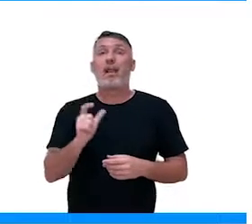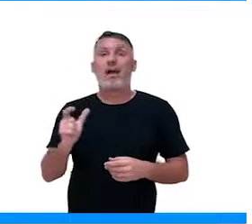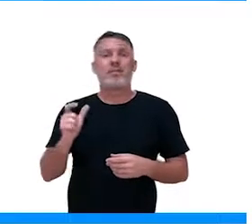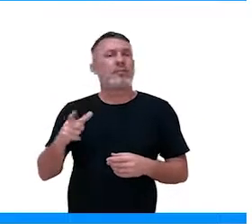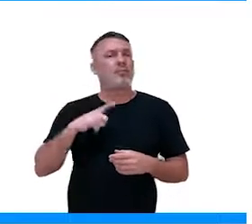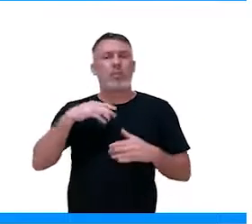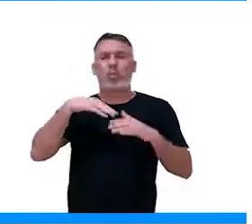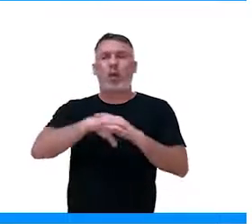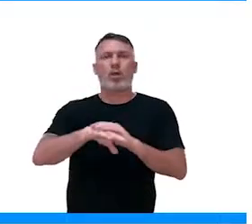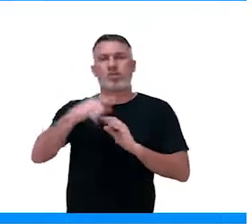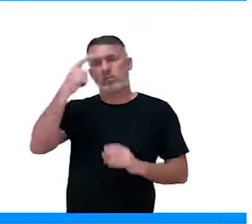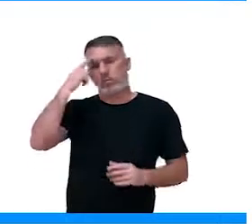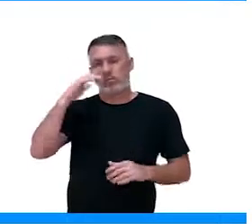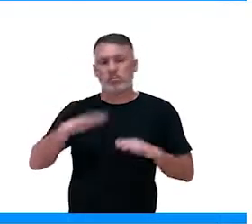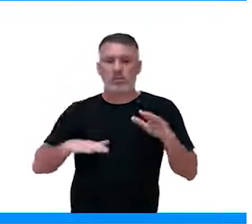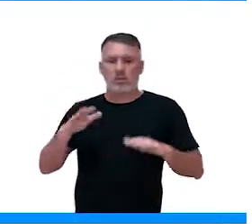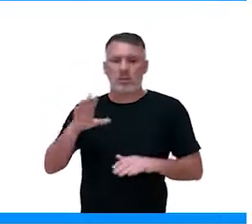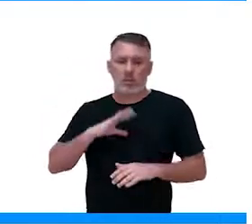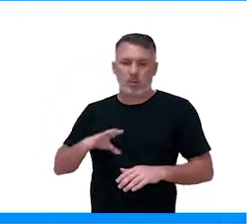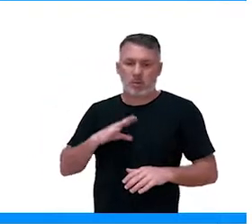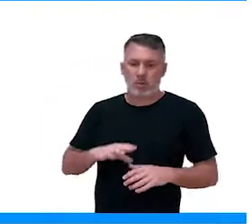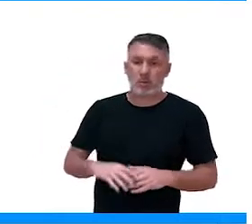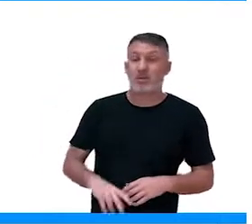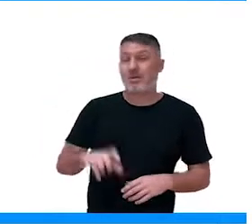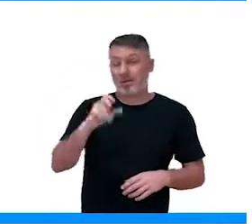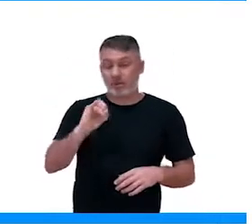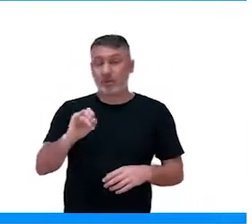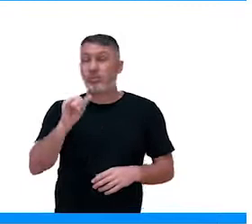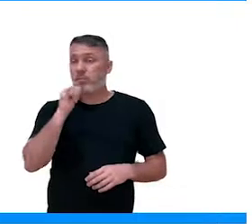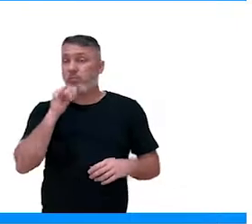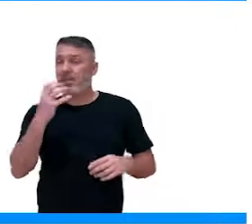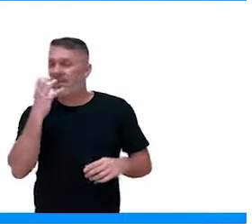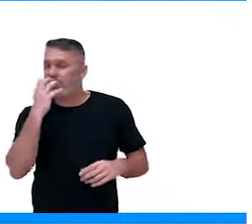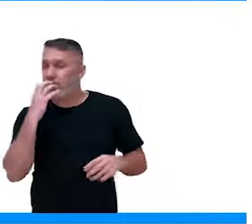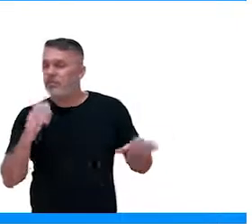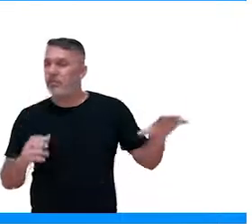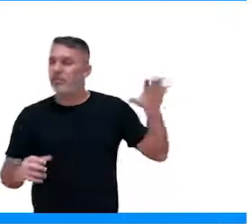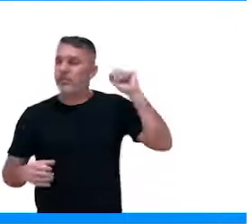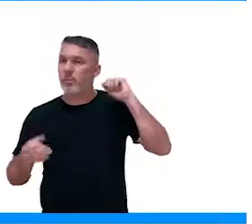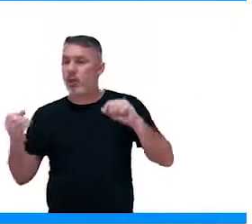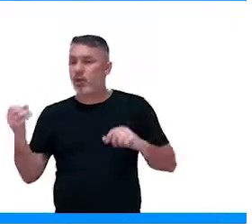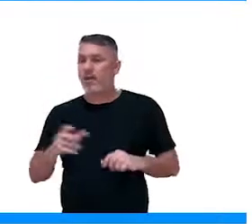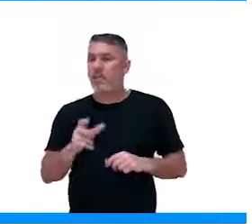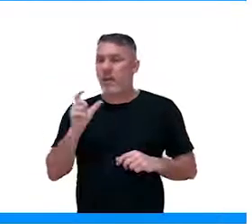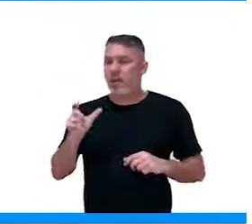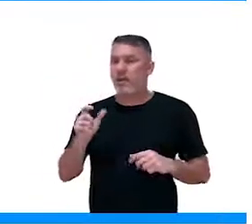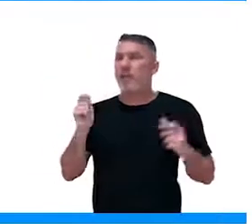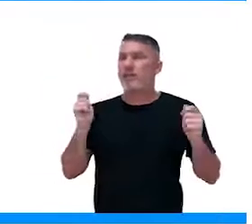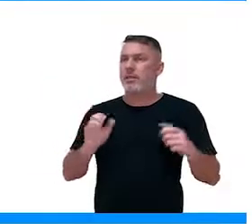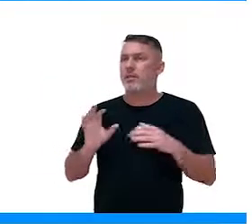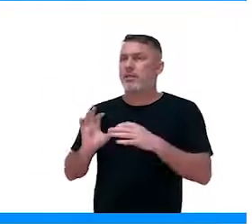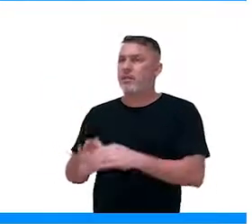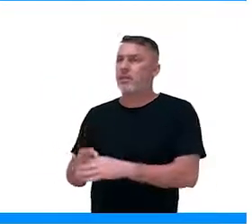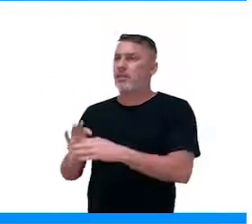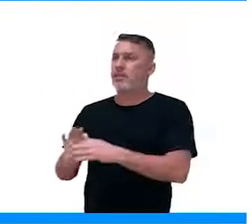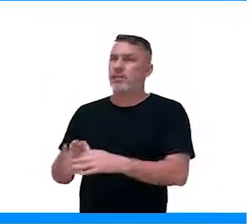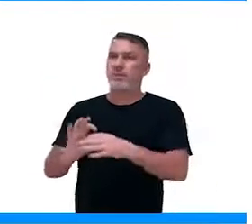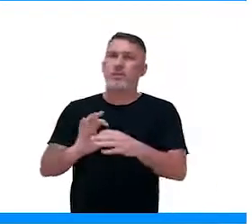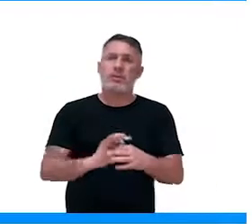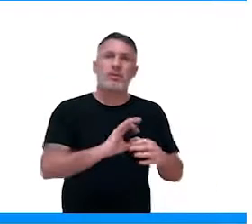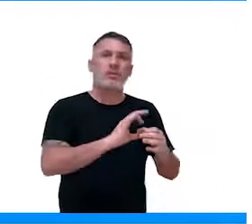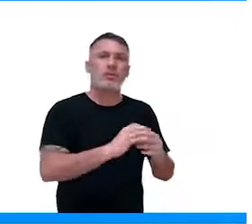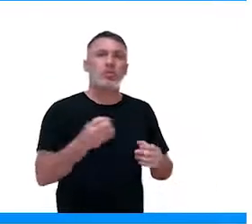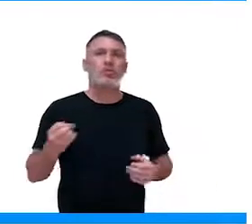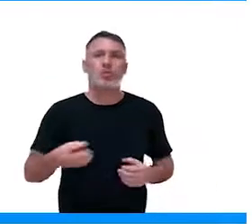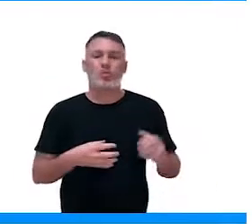nosso léxico, né, do português. E se eles ouvirem uma nova palavra, eles conseguem fazer essa associação do